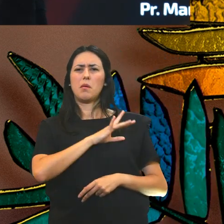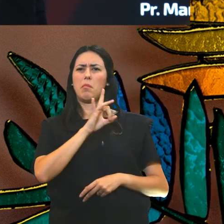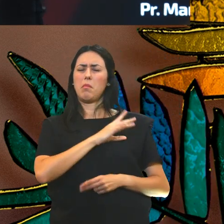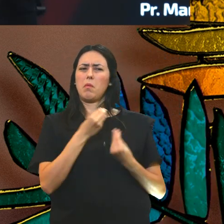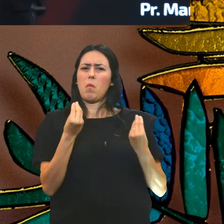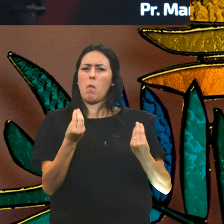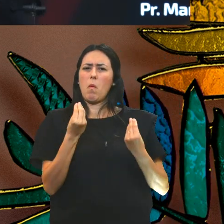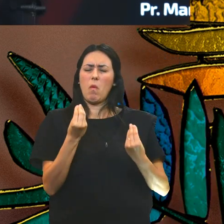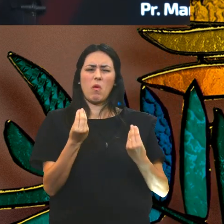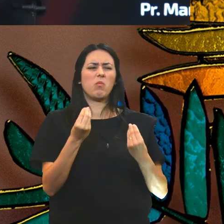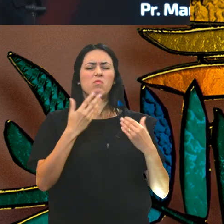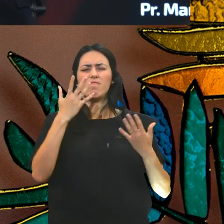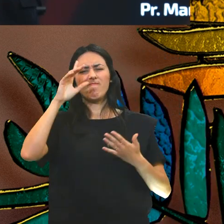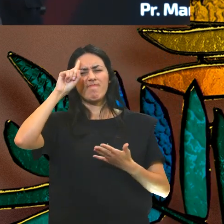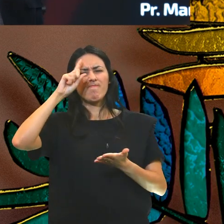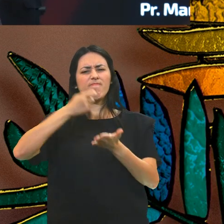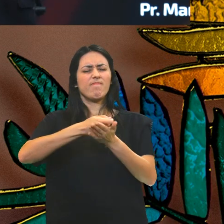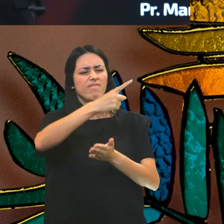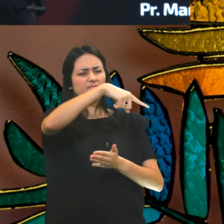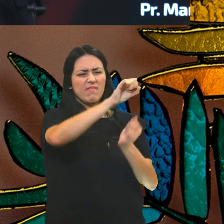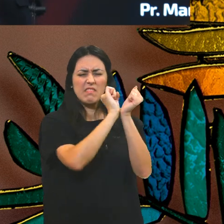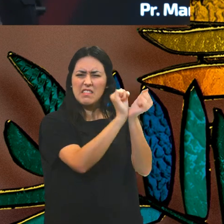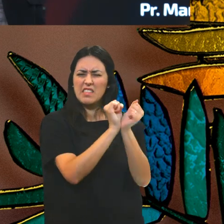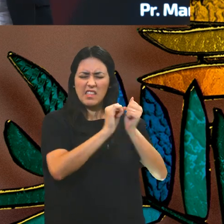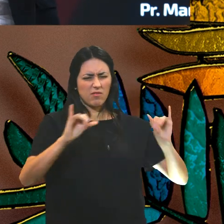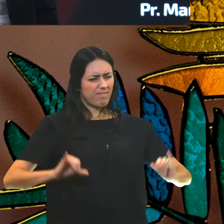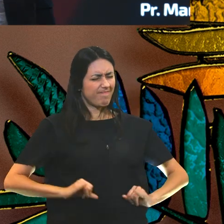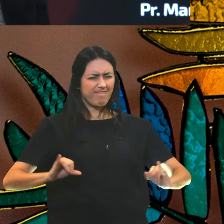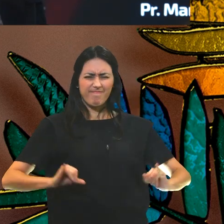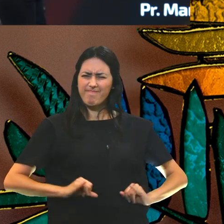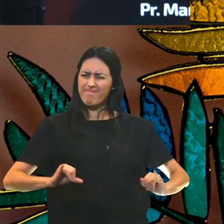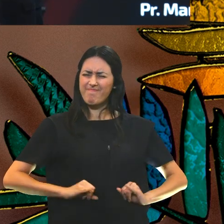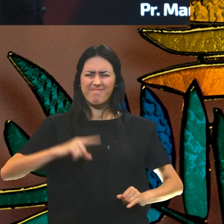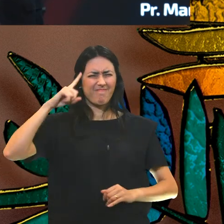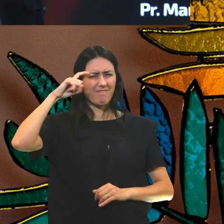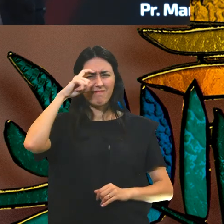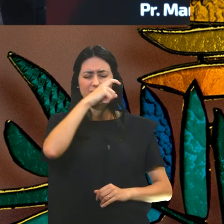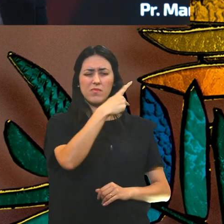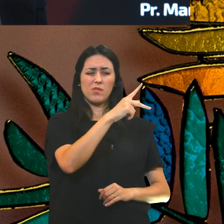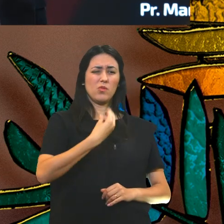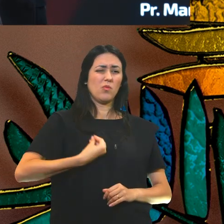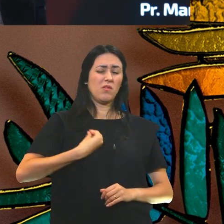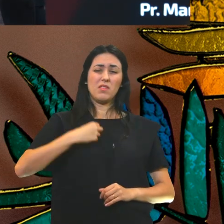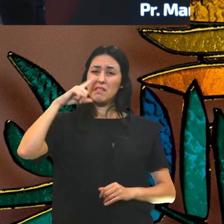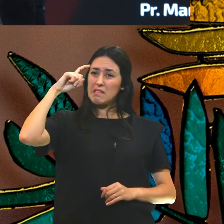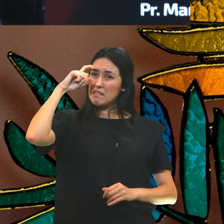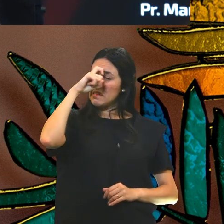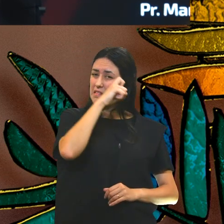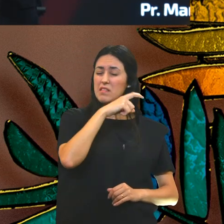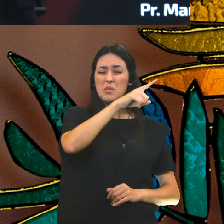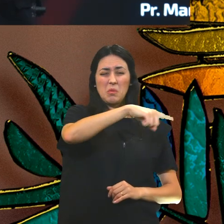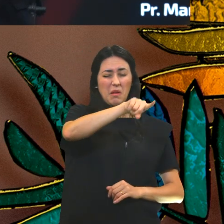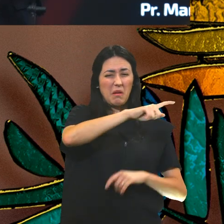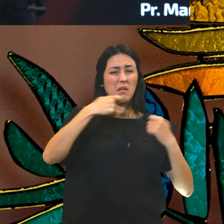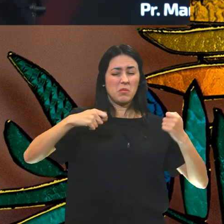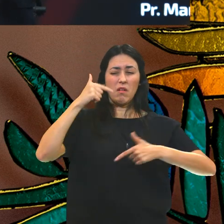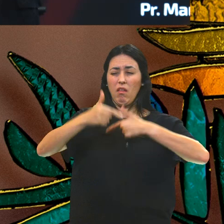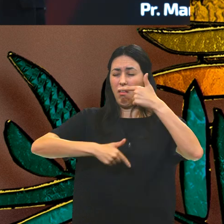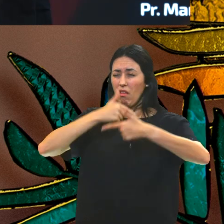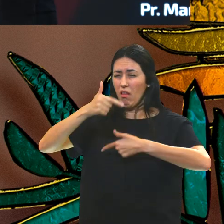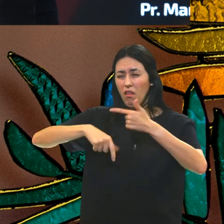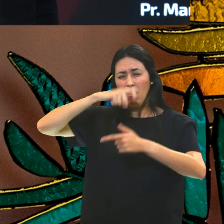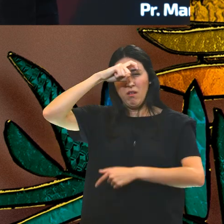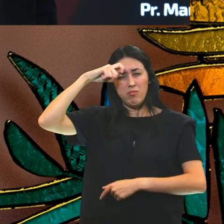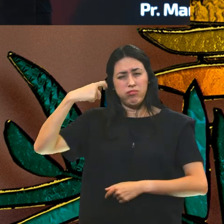brutalidade. Fizeram com que a vida deles se tornasse amarga. obrigando-os a fazer trabalhos pesados na